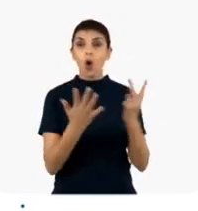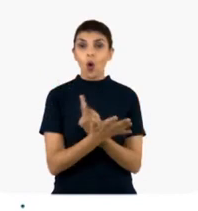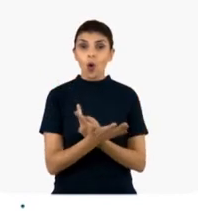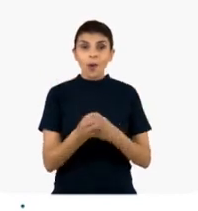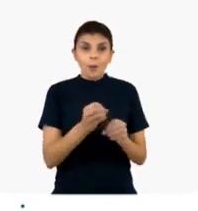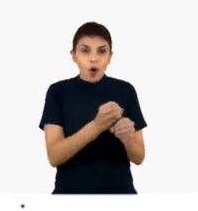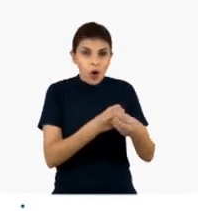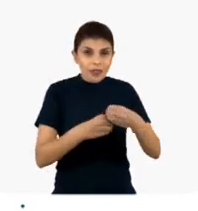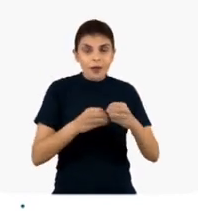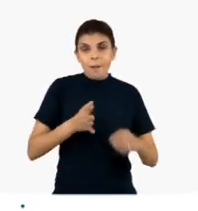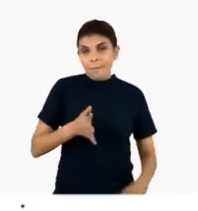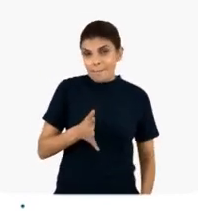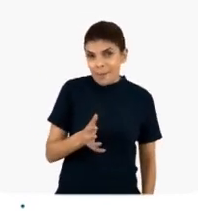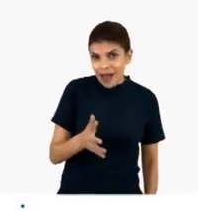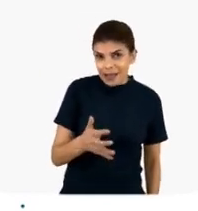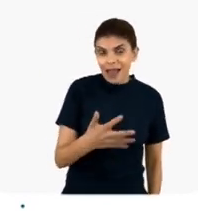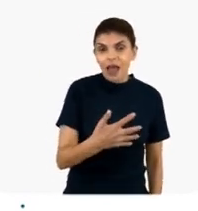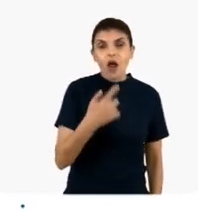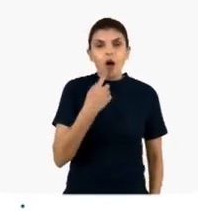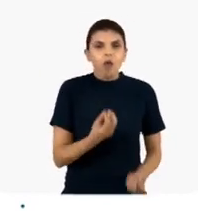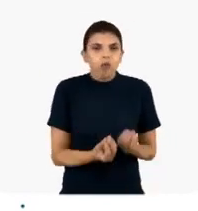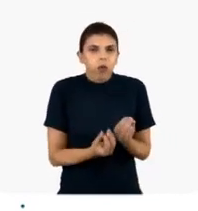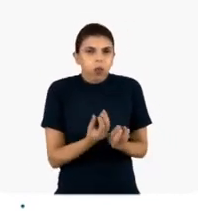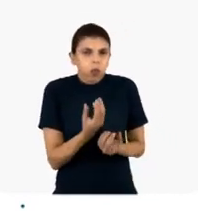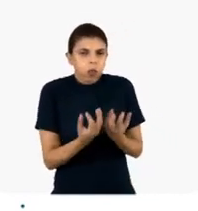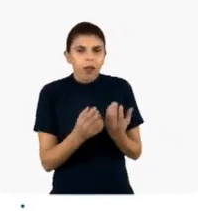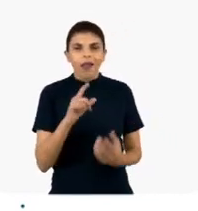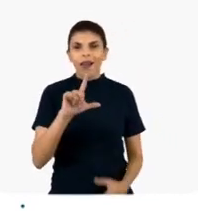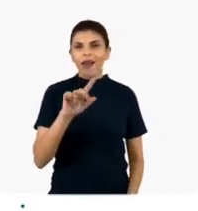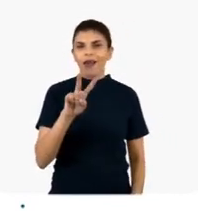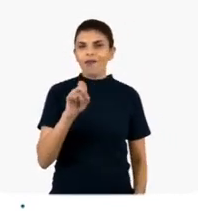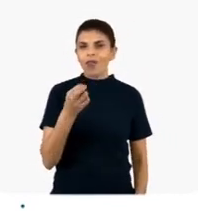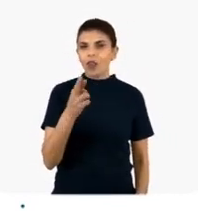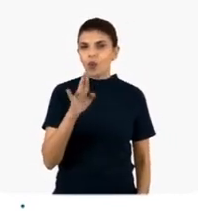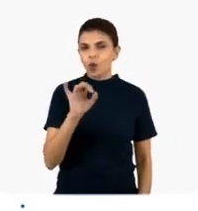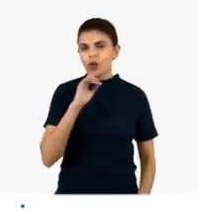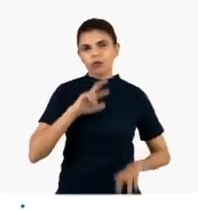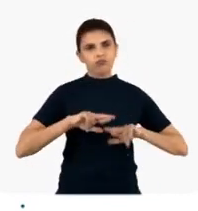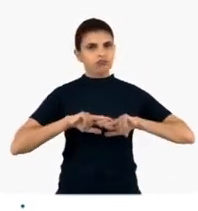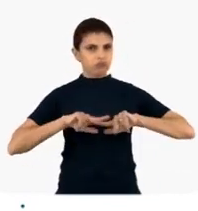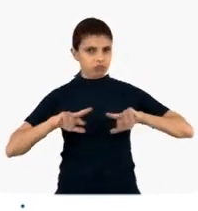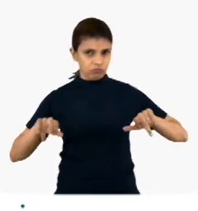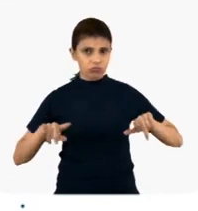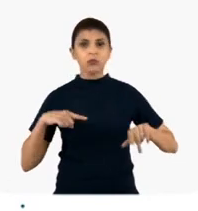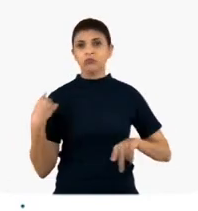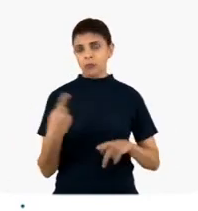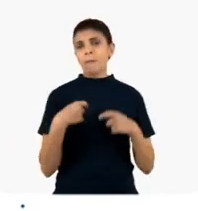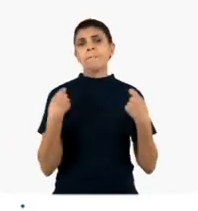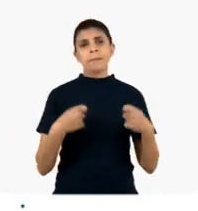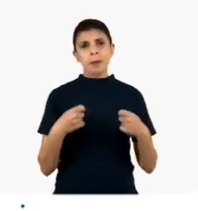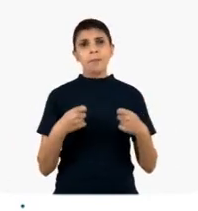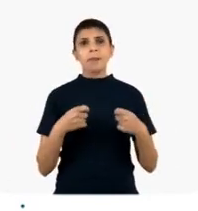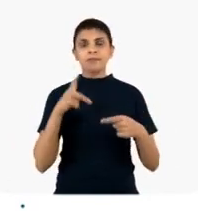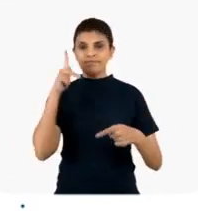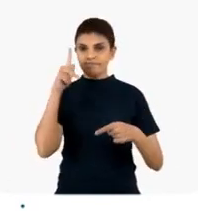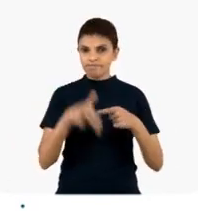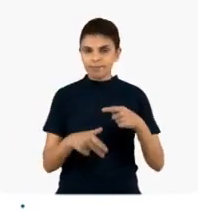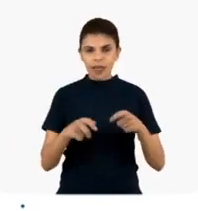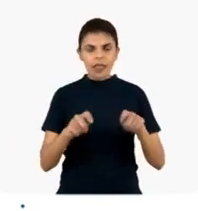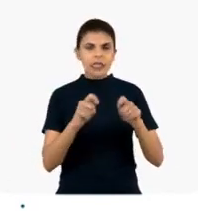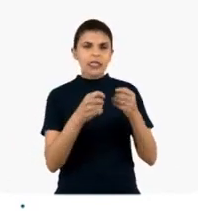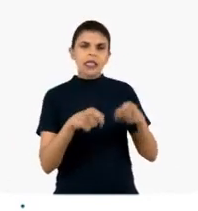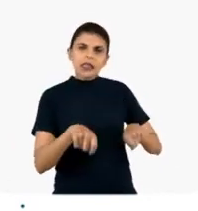com os micro-organismos procariotos, bactérias, leveduras, etc. Então, a gente precisa